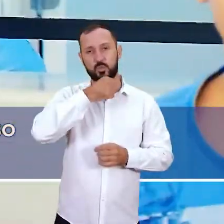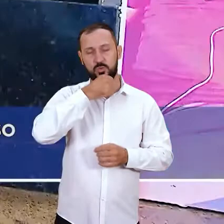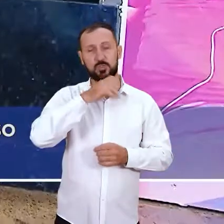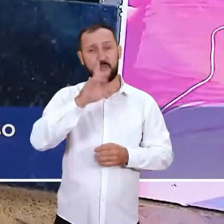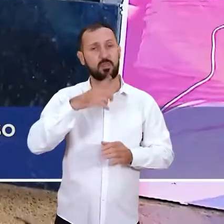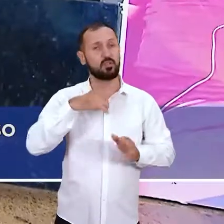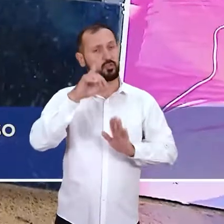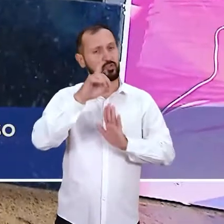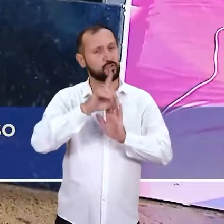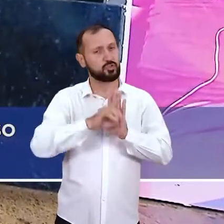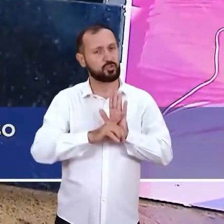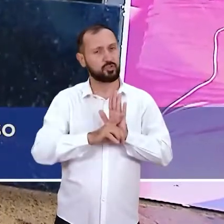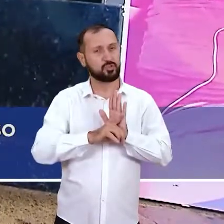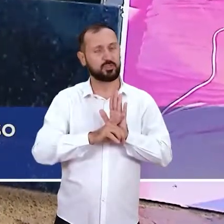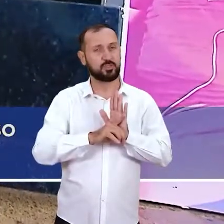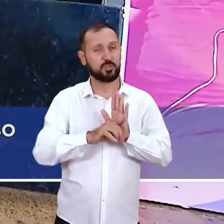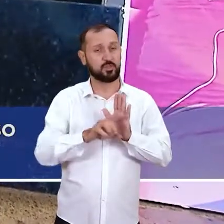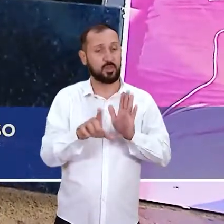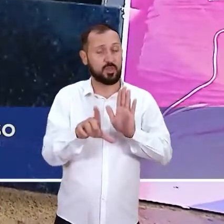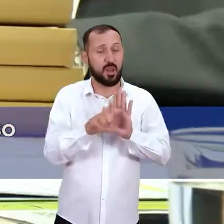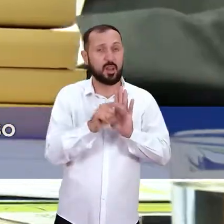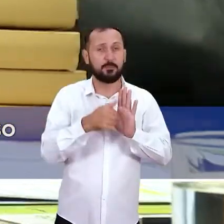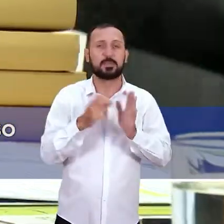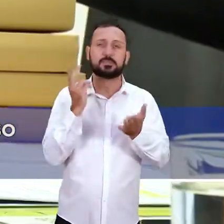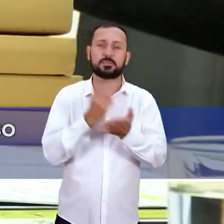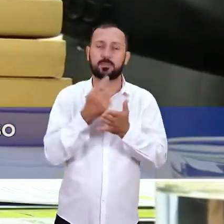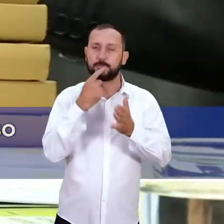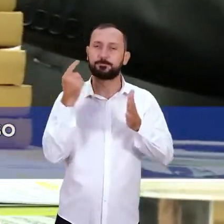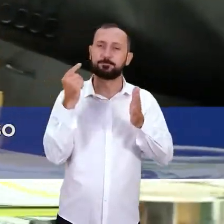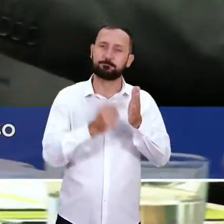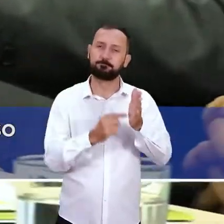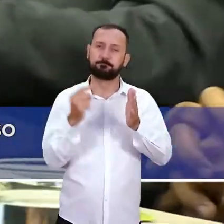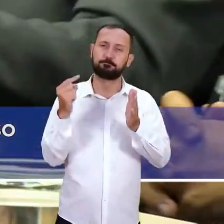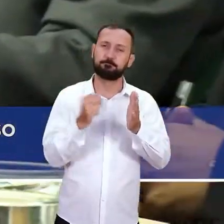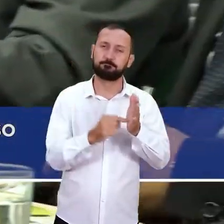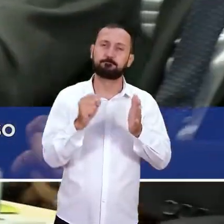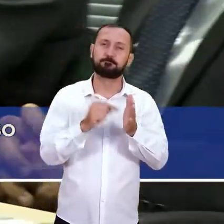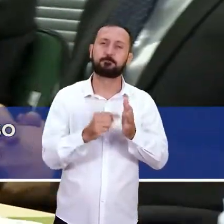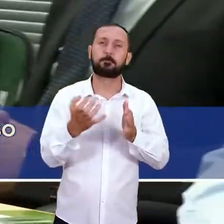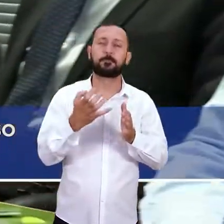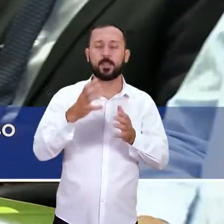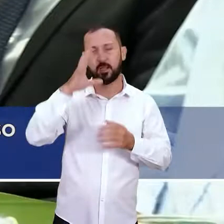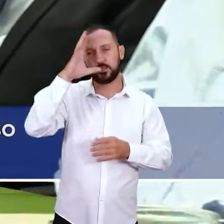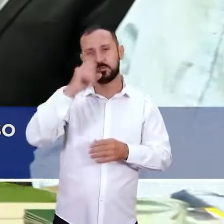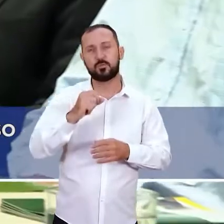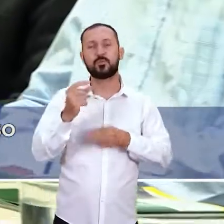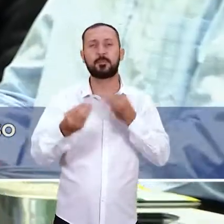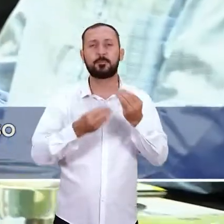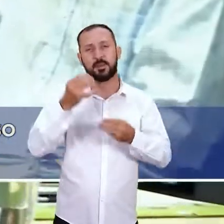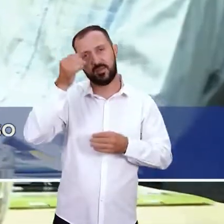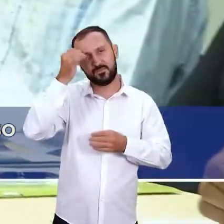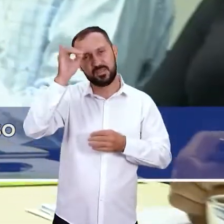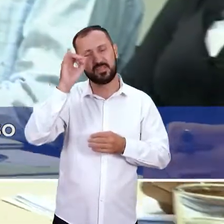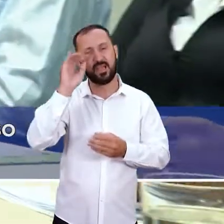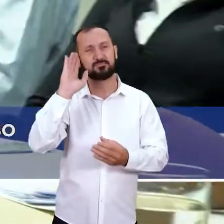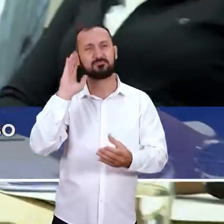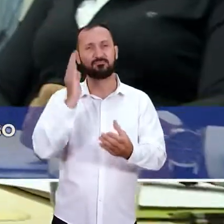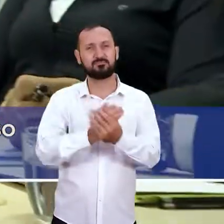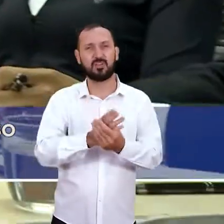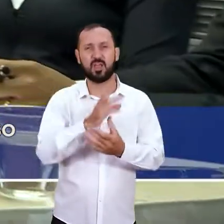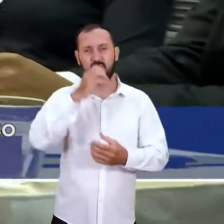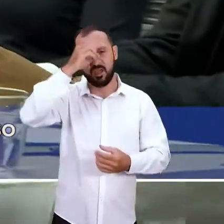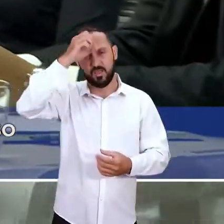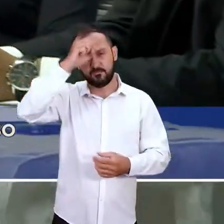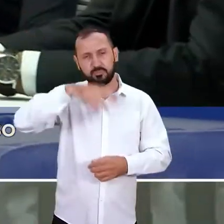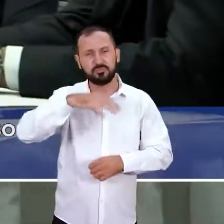idosos. Apesar dos direitos assegurados por lei, as denúncias não param de chegar à Defensoria, que busca alternativas para